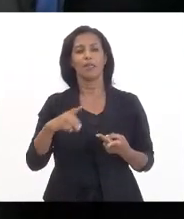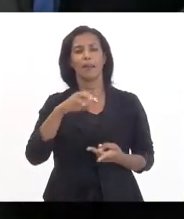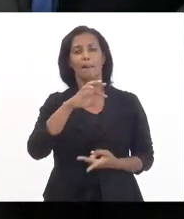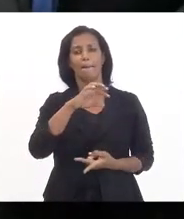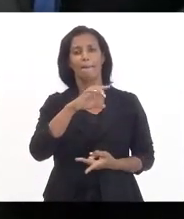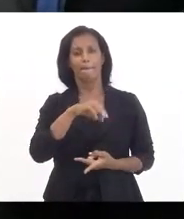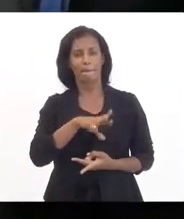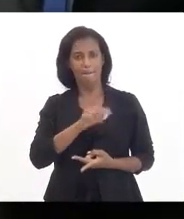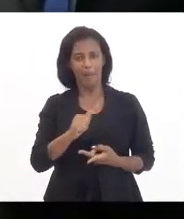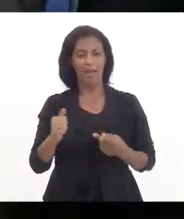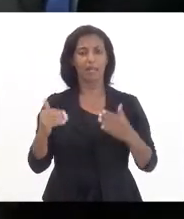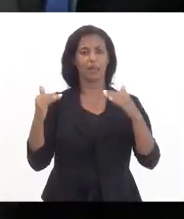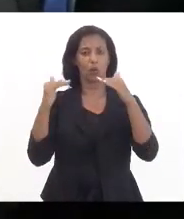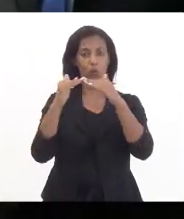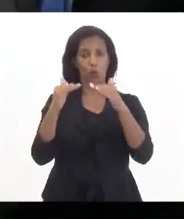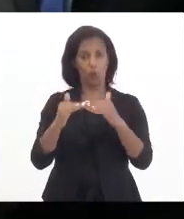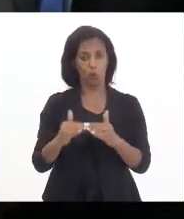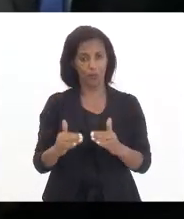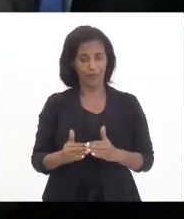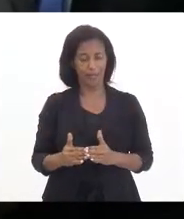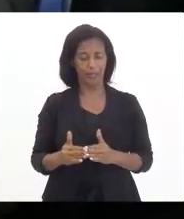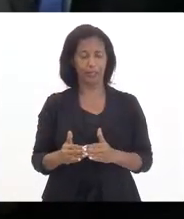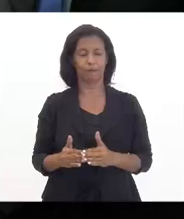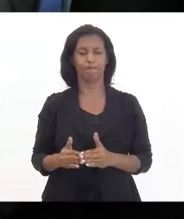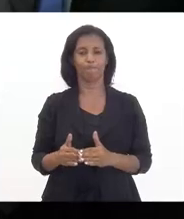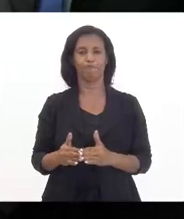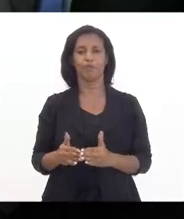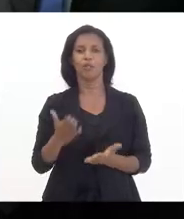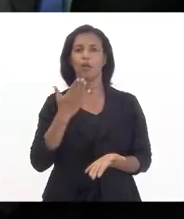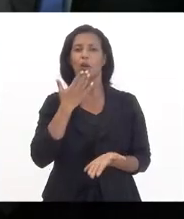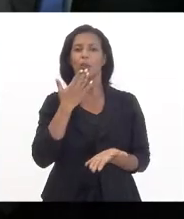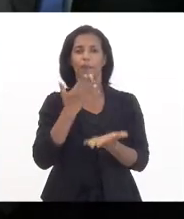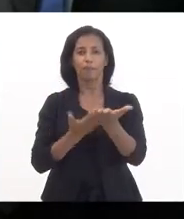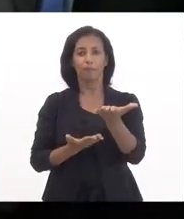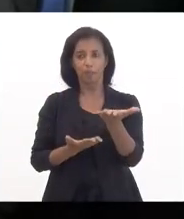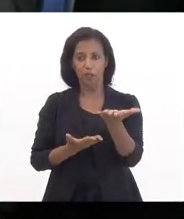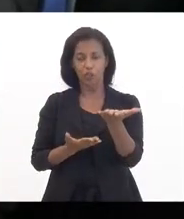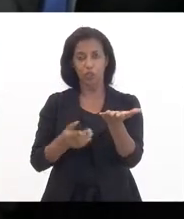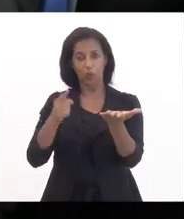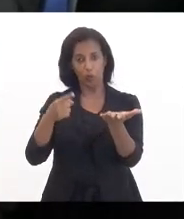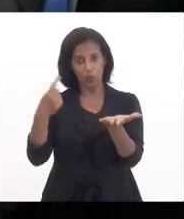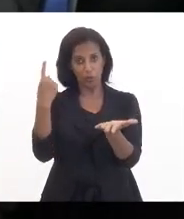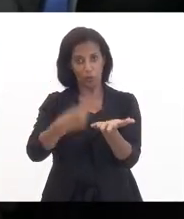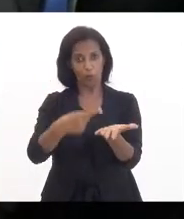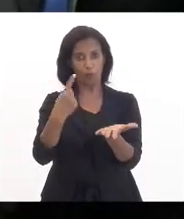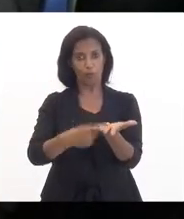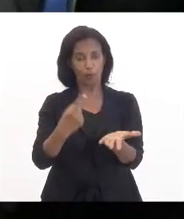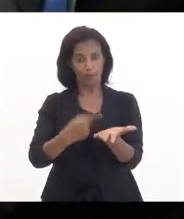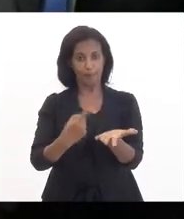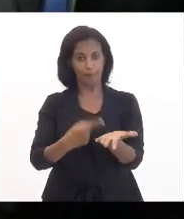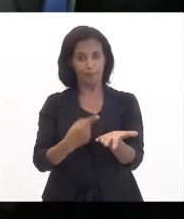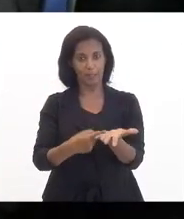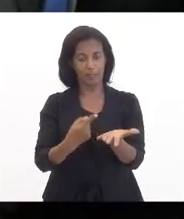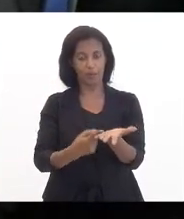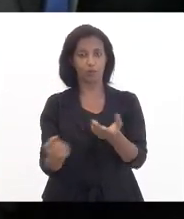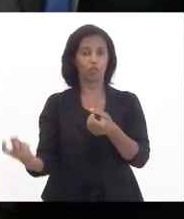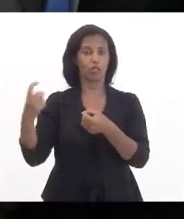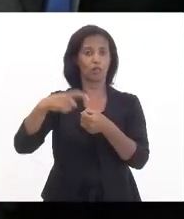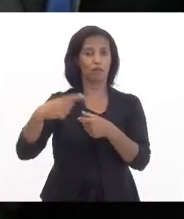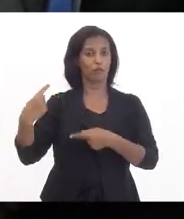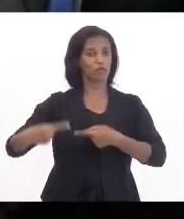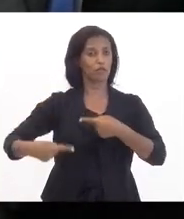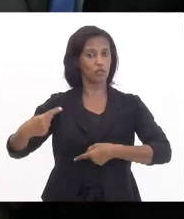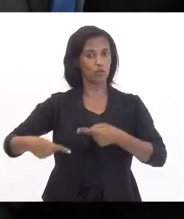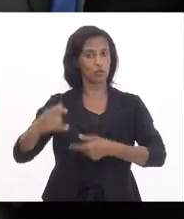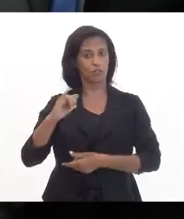Rocha, concordaram. Então, eu queria solicitar a Vossa Excelência, com este compromisso da retomada das discussões a partir